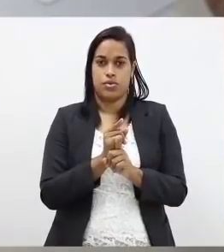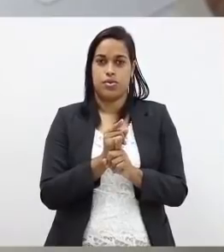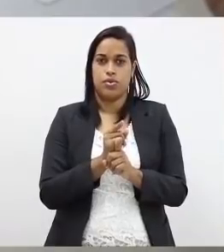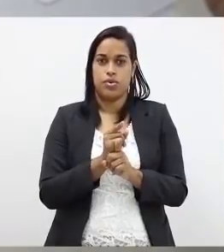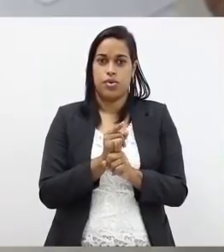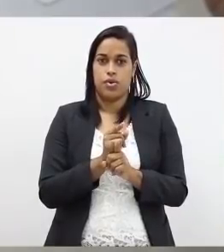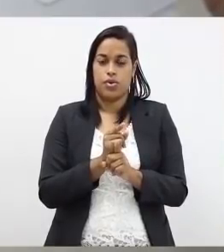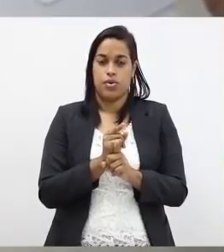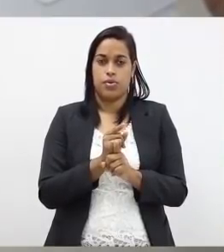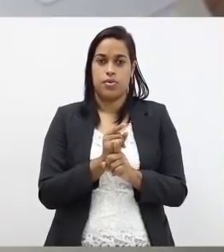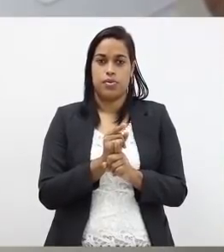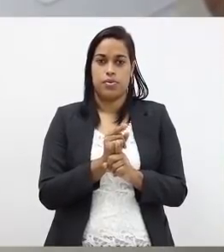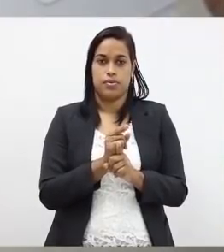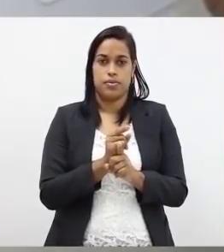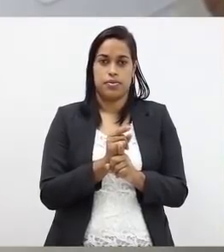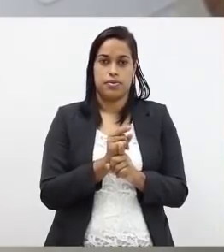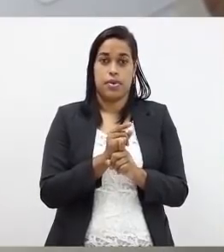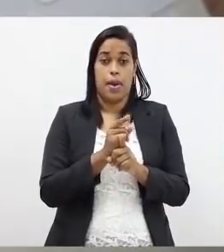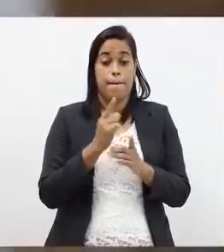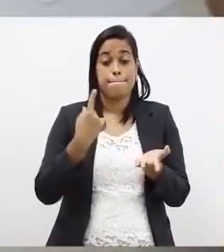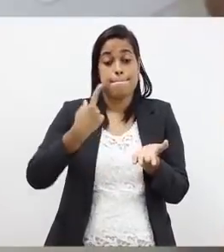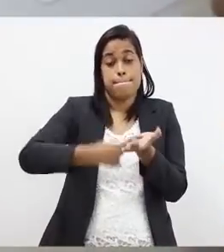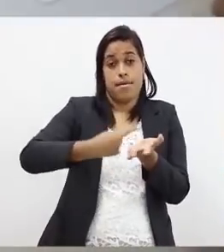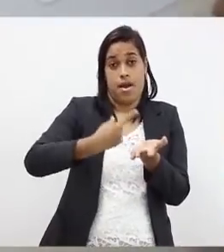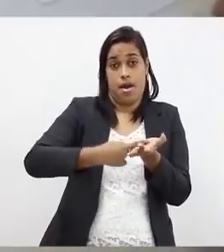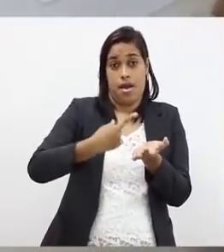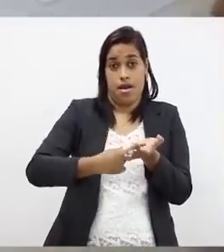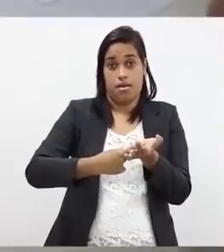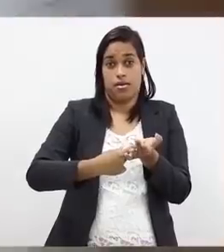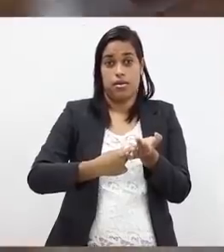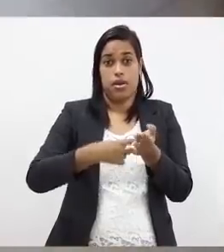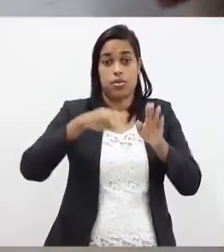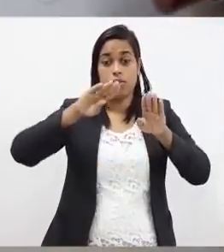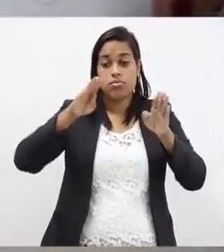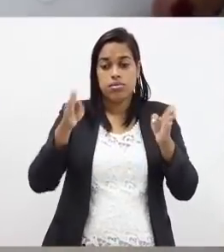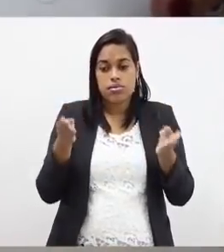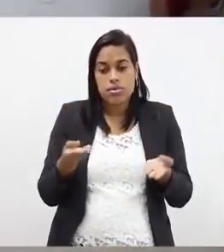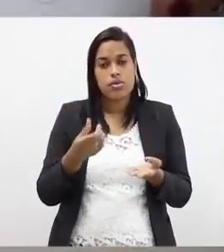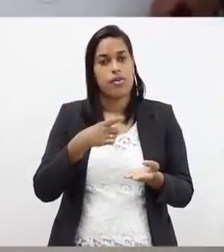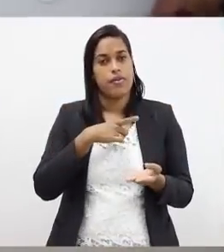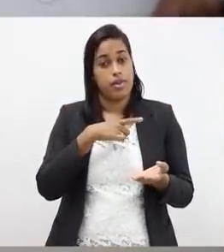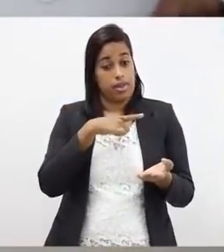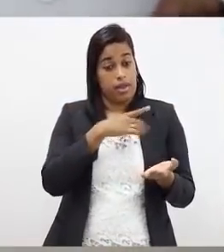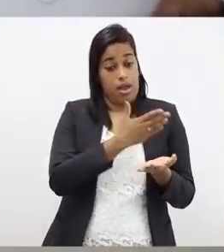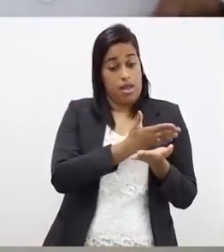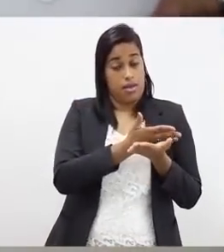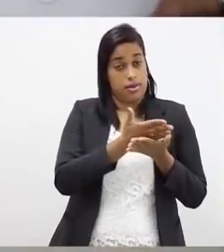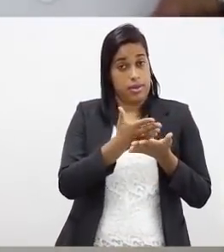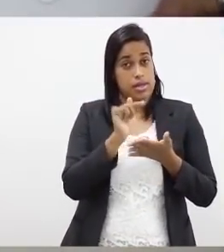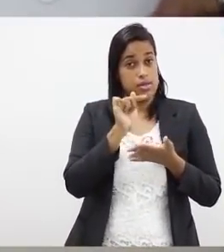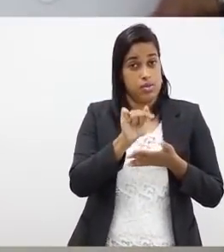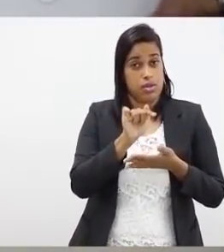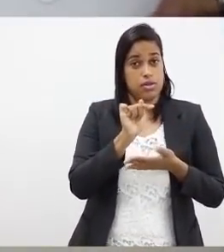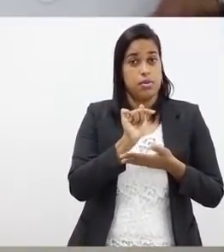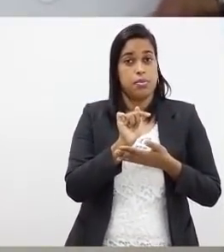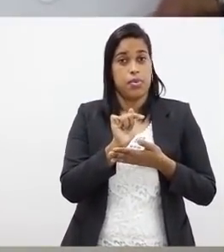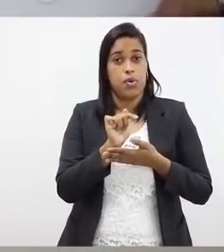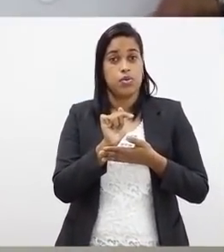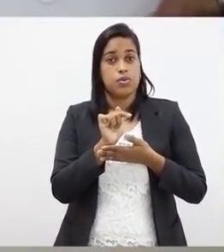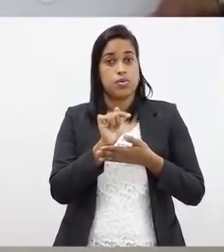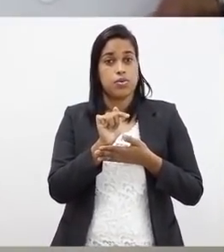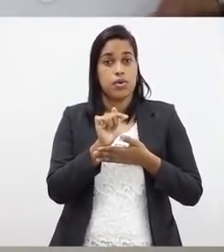com a minha diagonal marca o ponto onde minha curva vai passar. Então ela tem início aqui, nesse ponto, passa